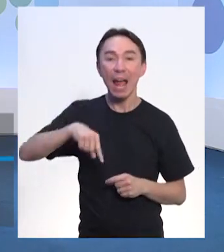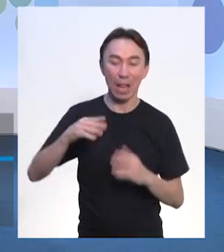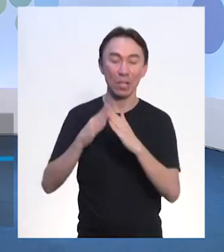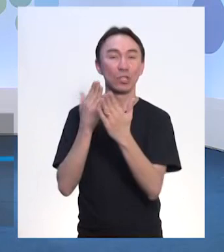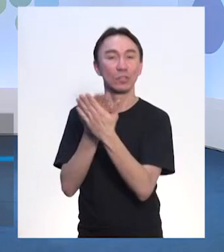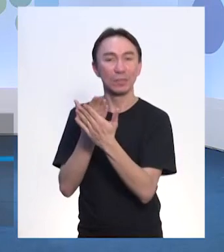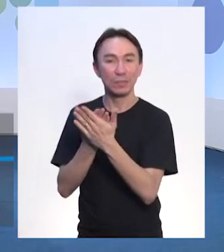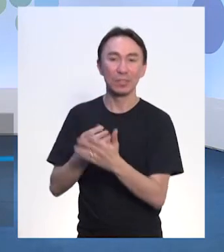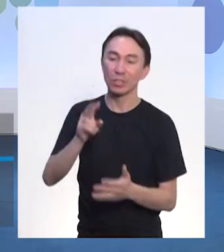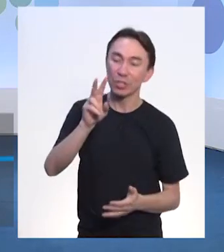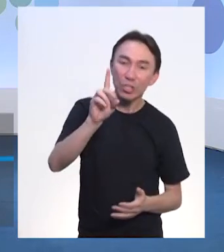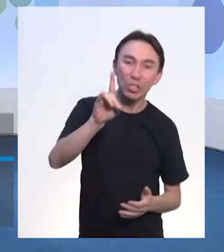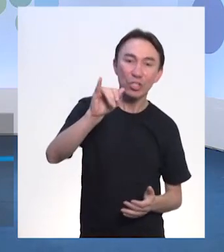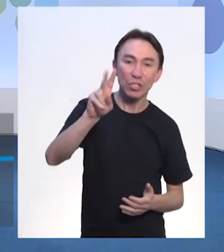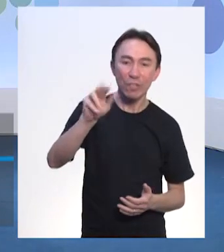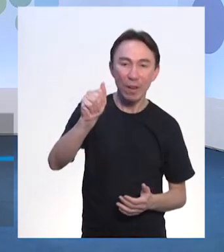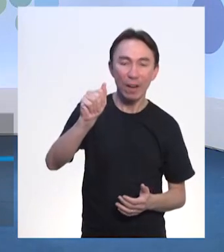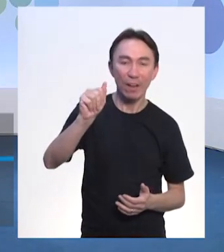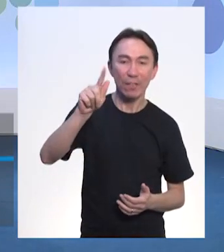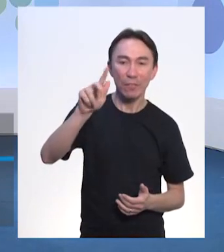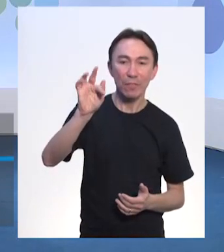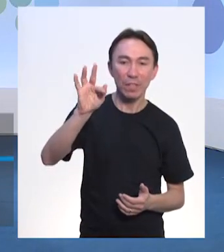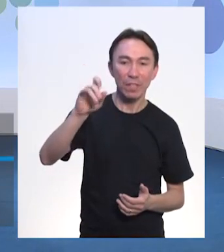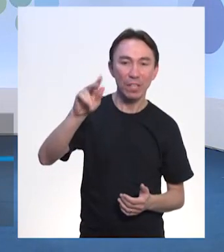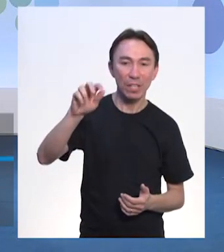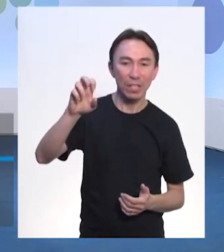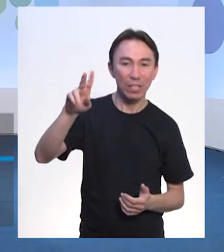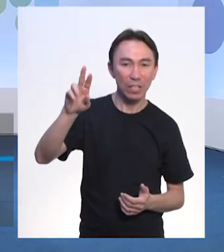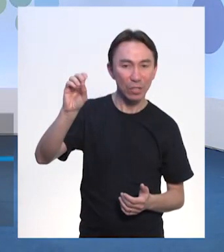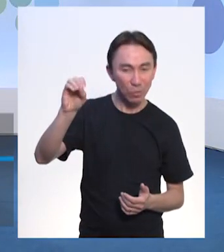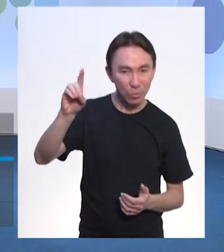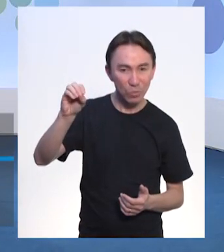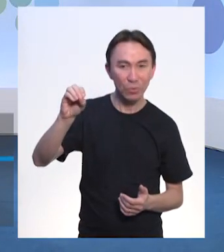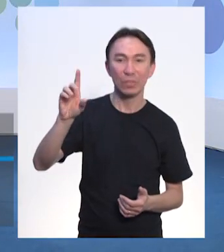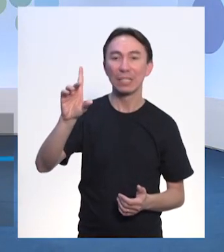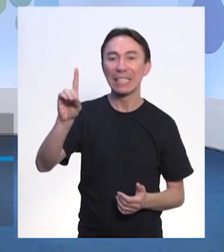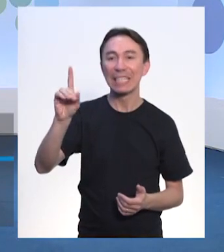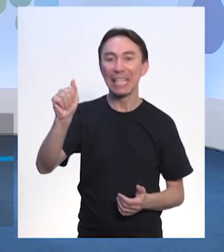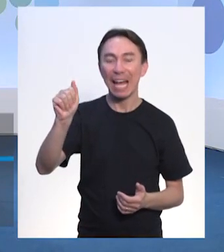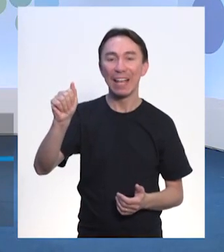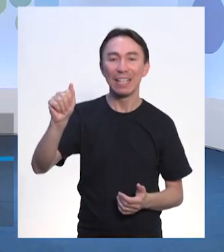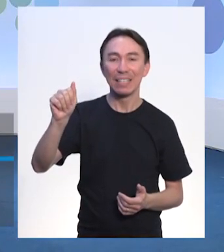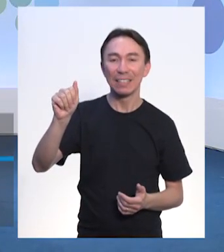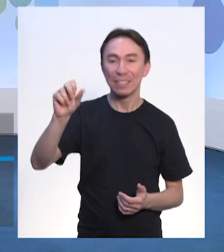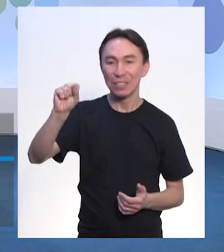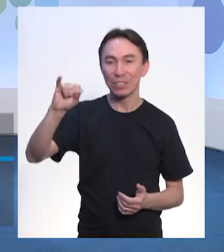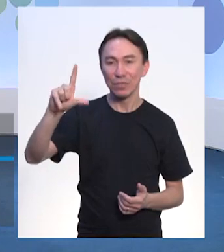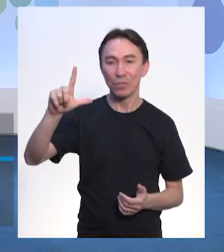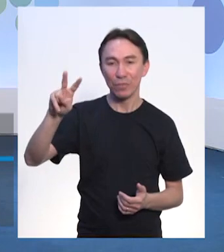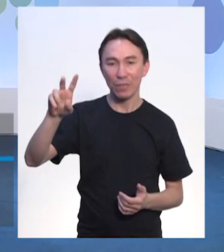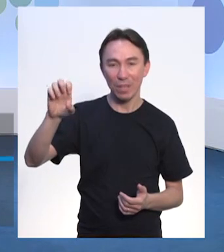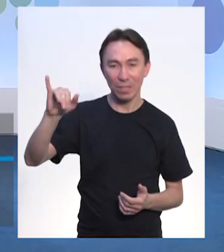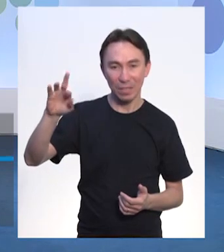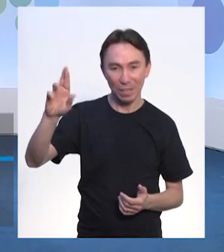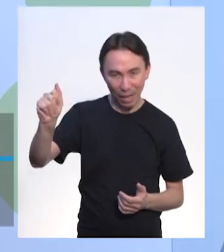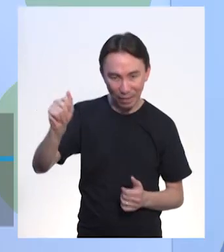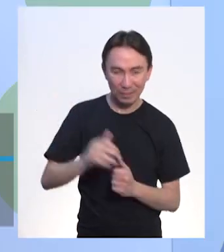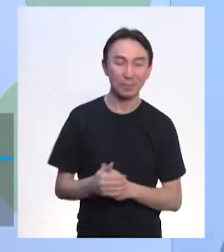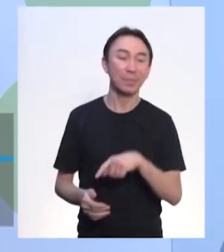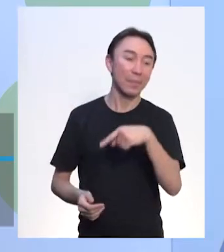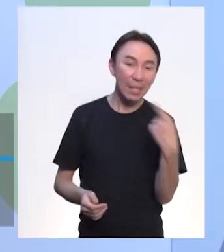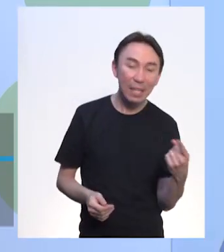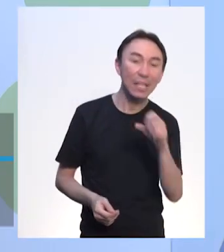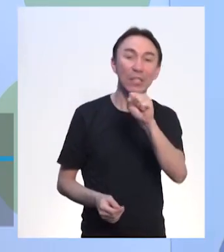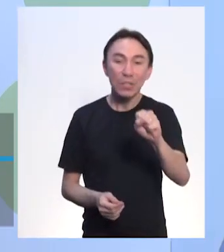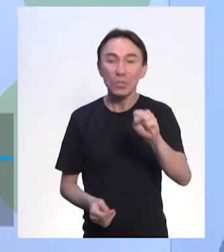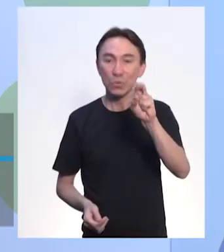Diva Figueiredo da Silveira, de Paraguaçu Paulista. E a Suziele